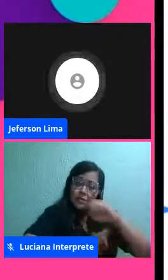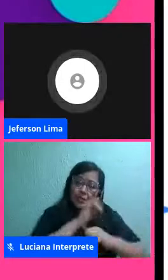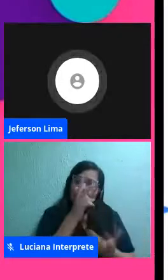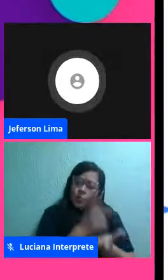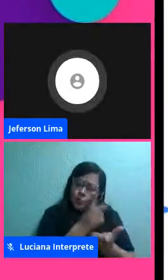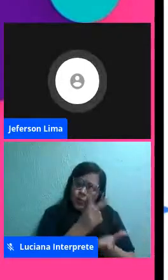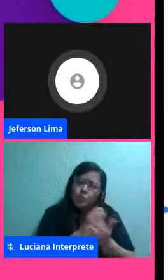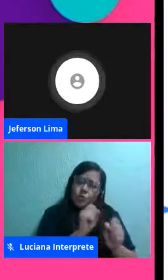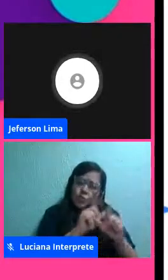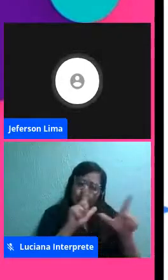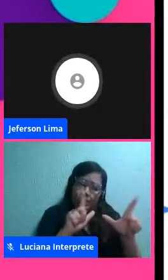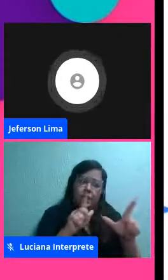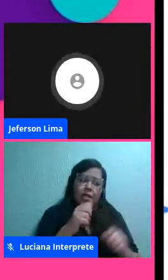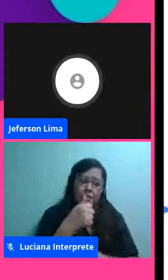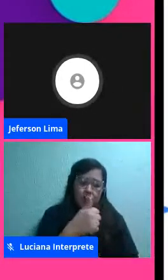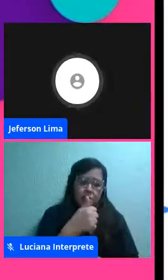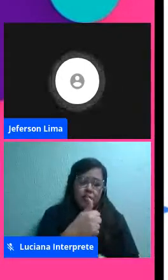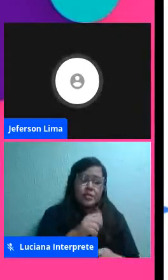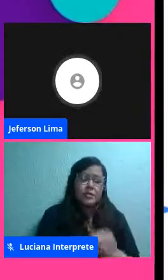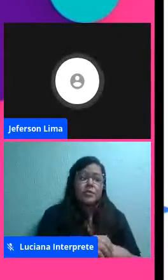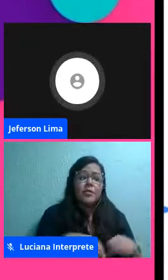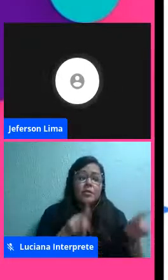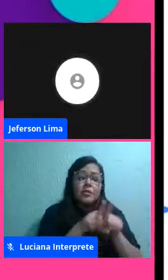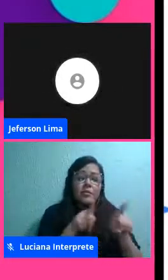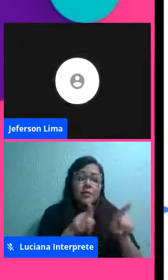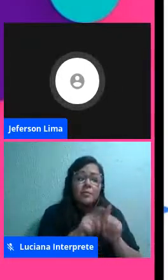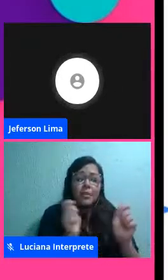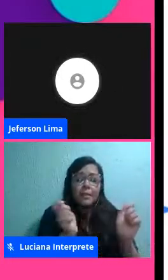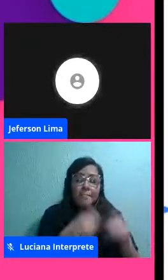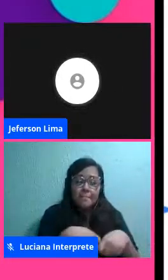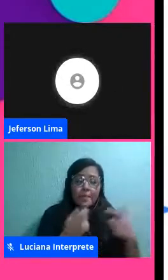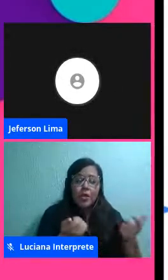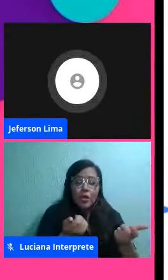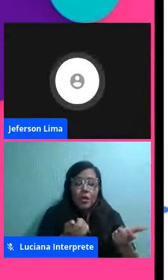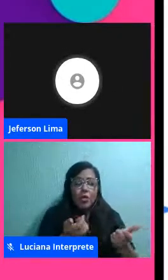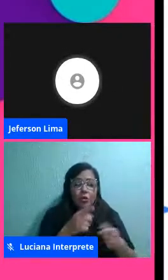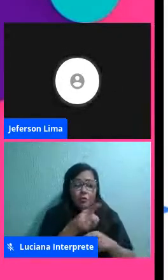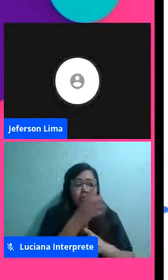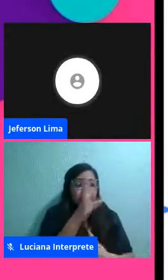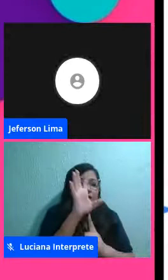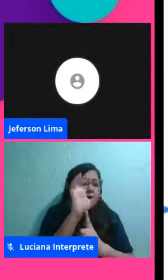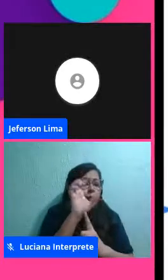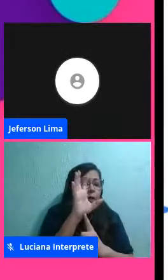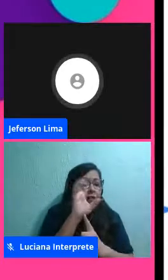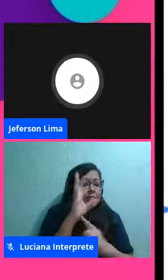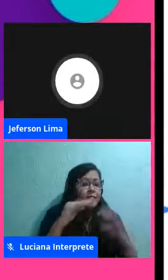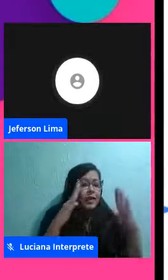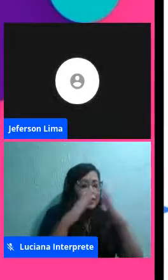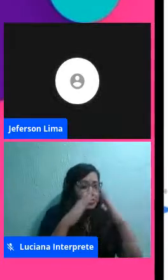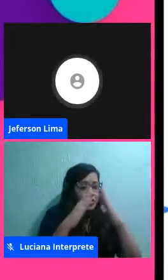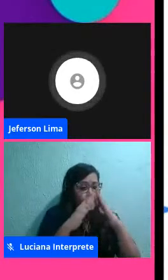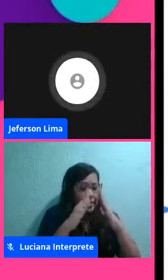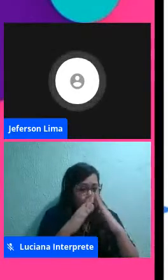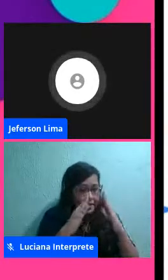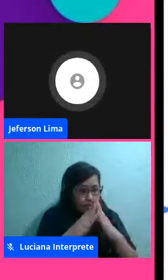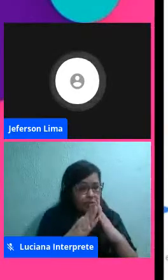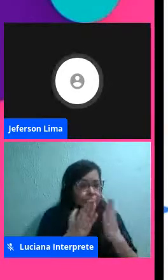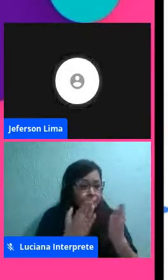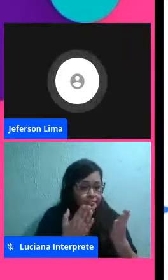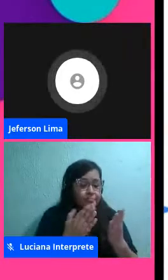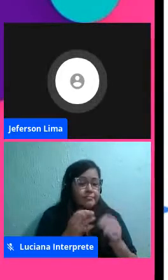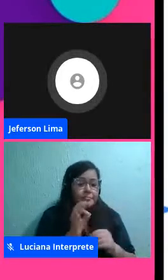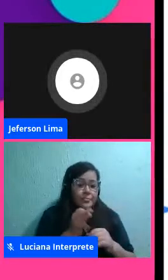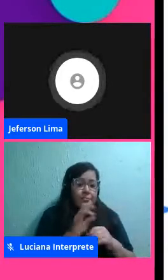a gente vai poder, numa boa, aqui, conectar ele na rede Wi-Fi aqui de casa. Vou esconder minhas credenciais, né, para evitar qualquer tipo de problema.